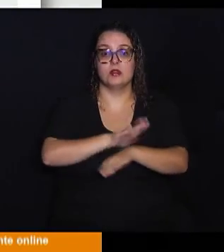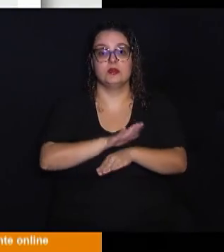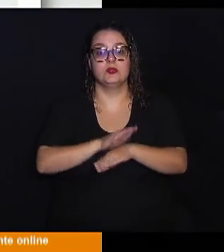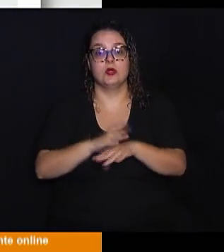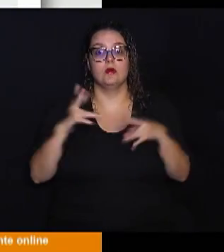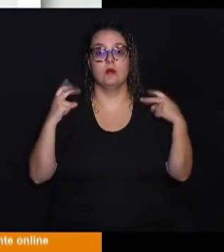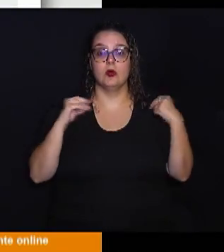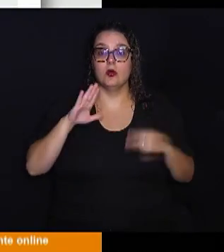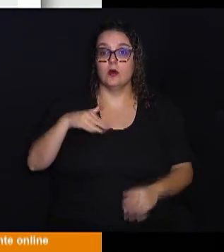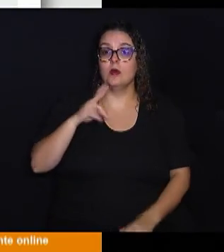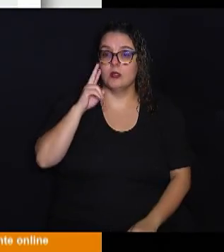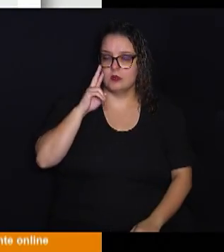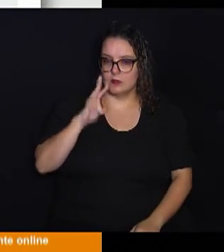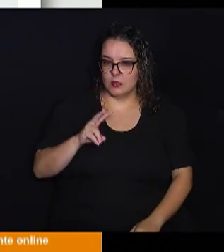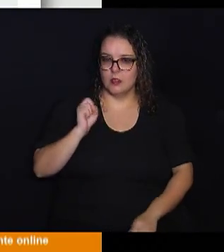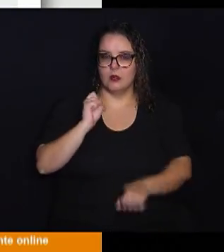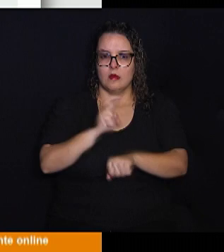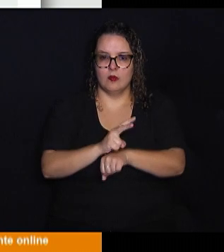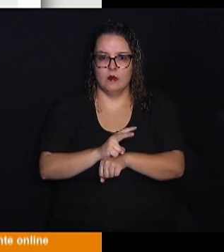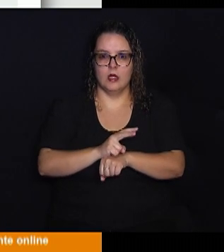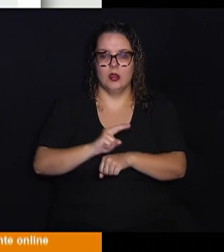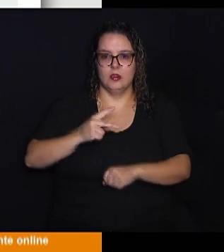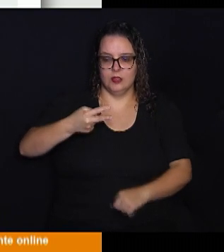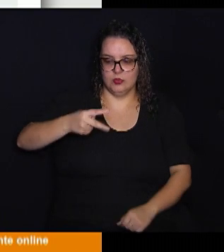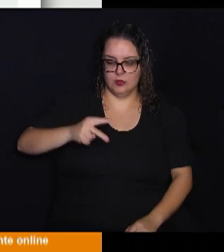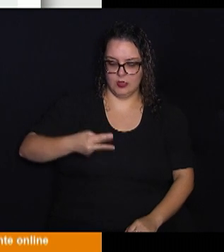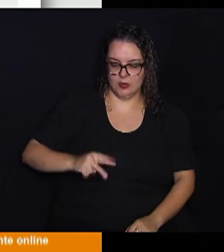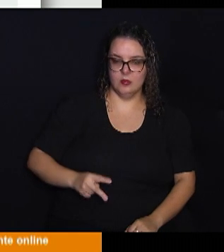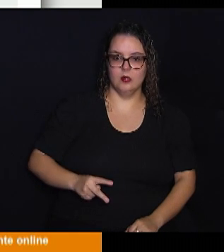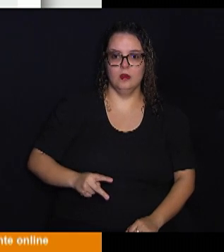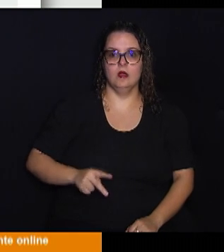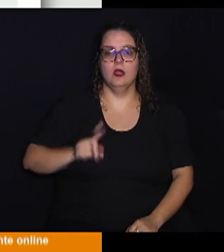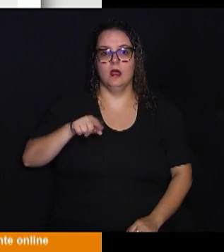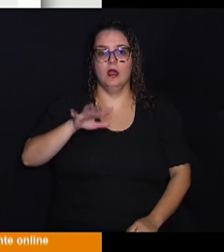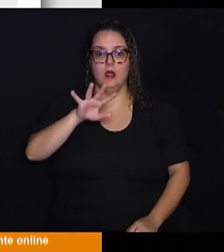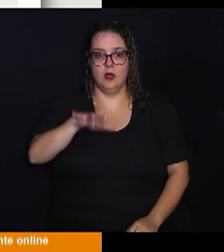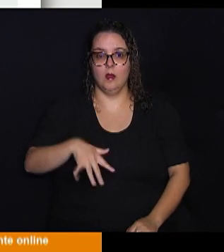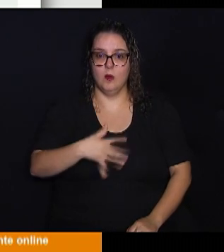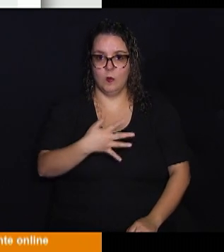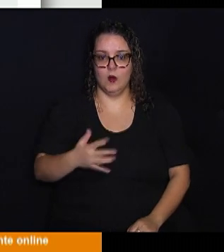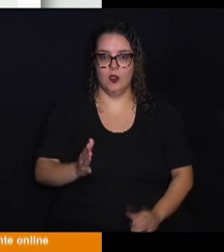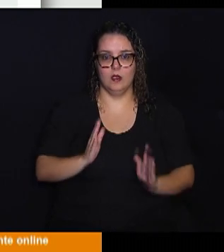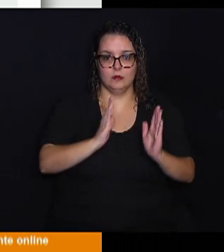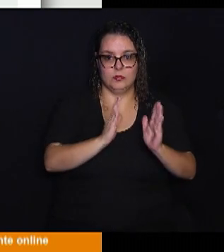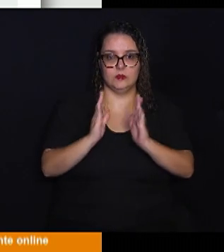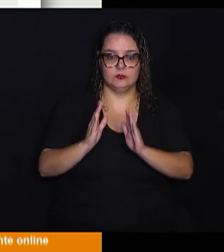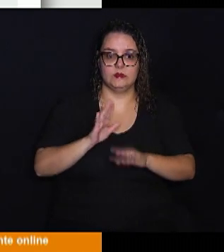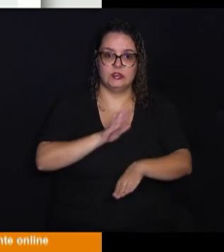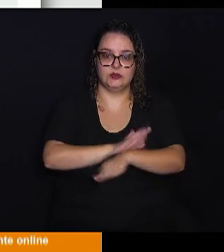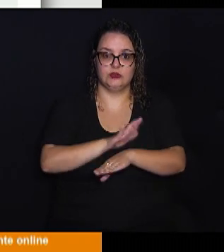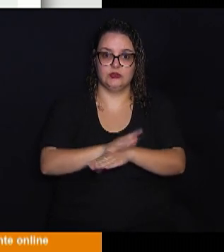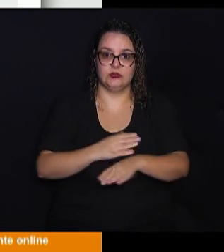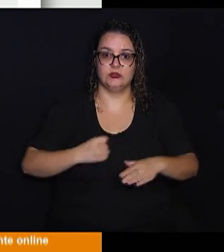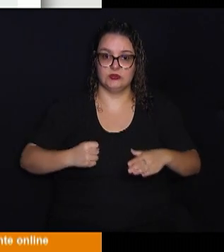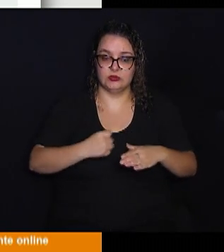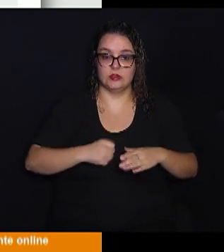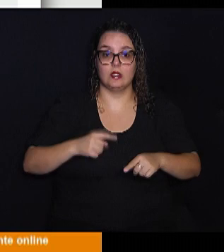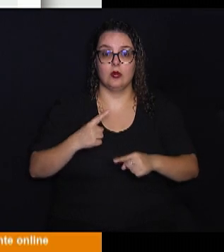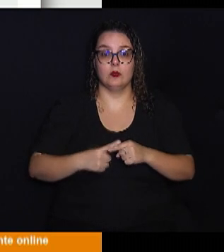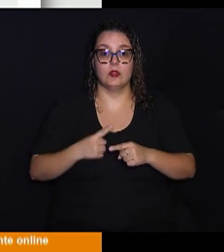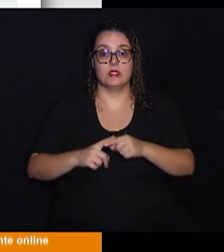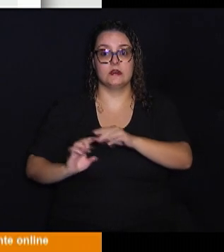Quando vocês veem vagas duplicadas, a gente pode ver que são 2 quadros escrito ajudante de cozinha, é que são